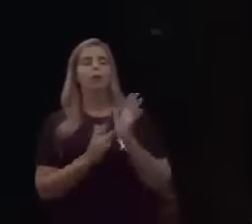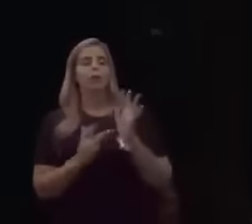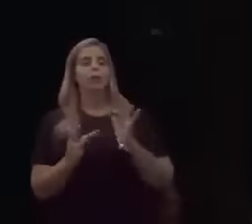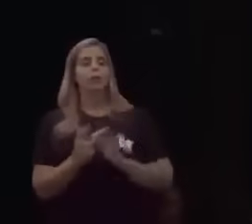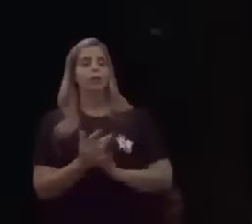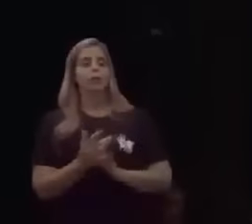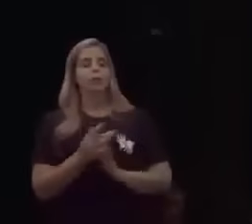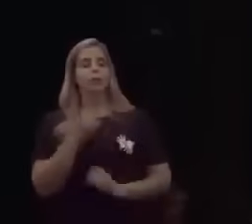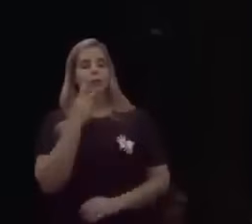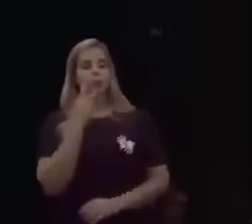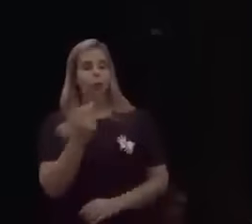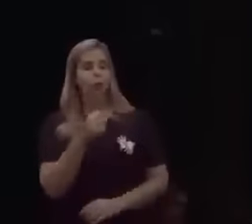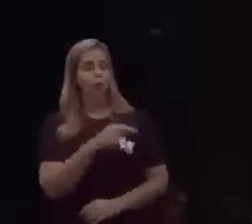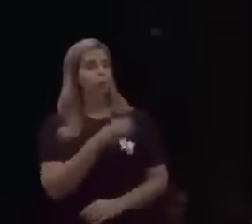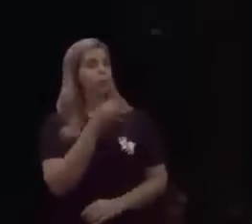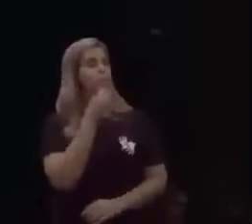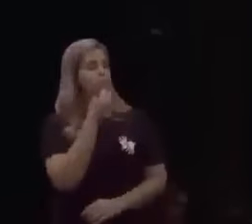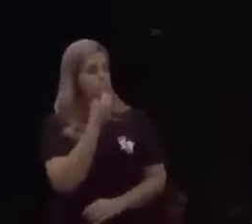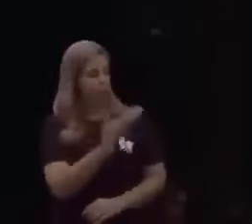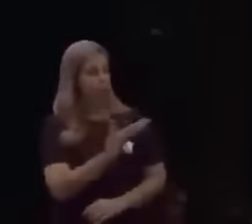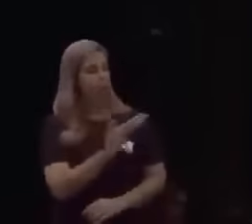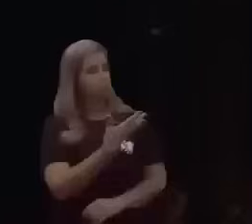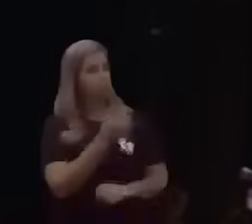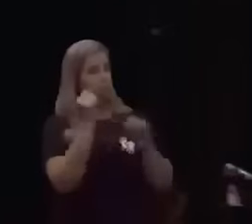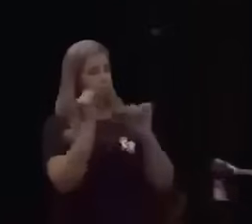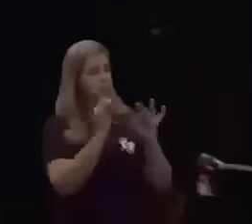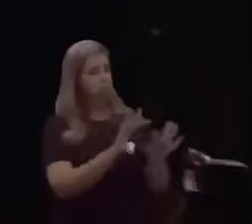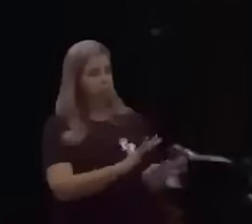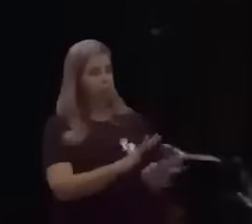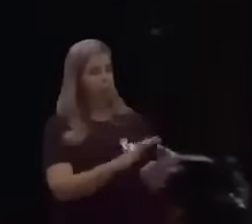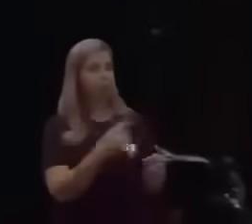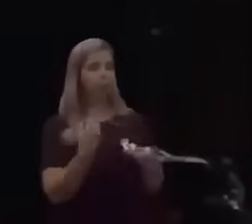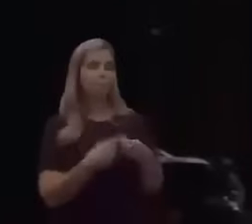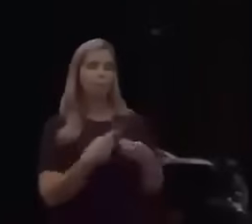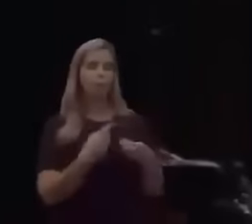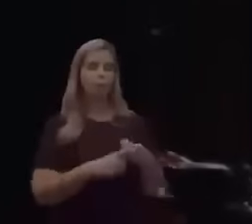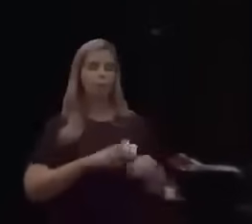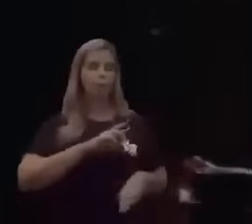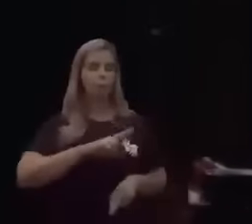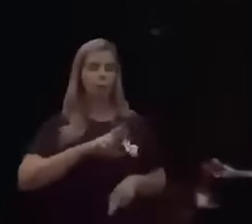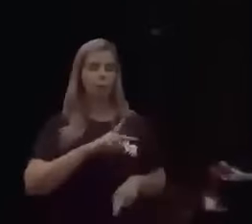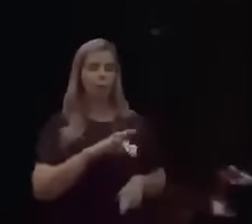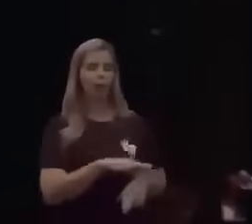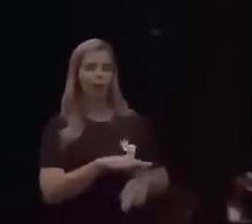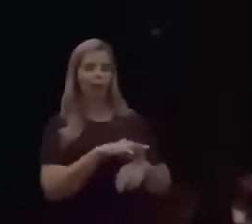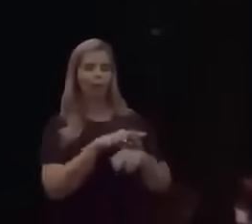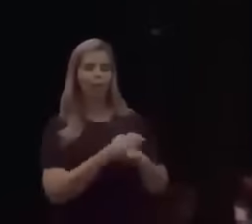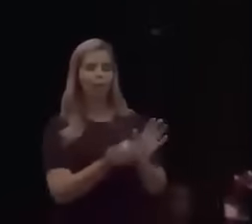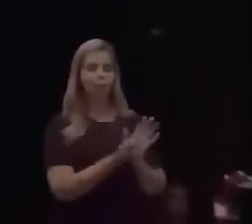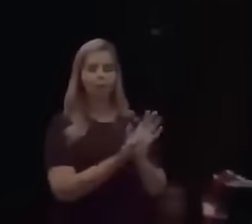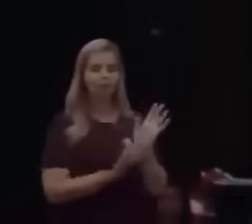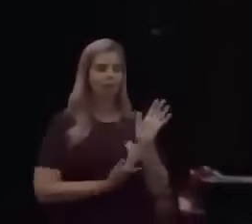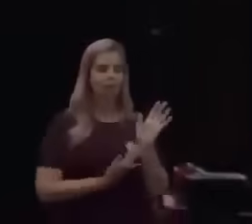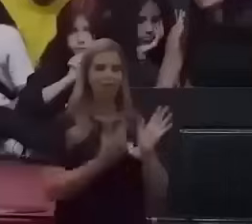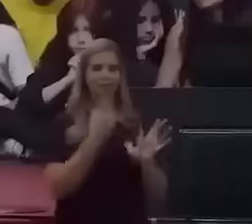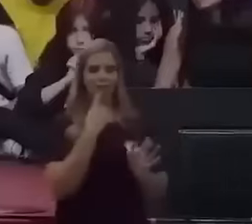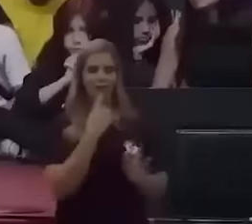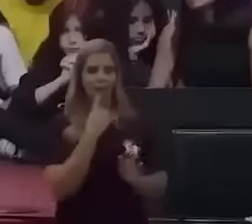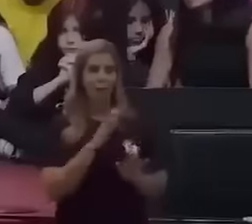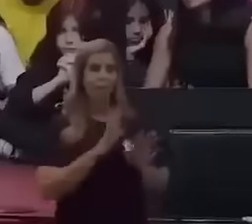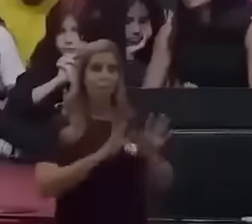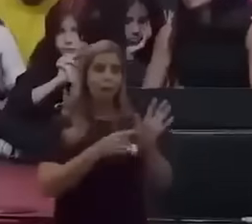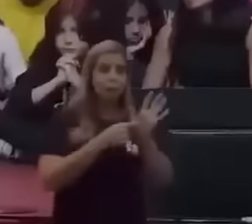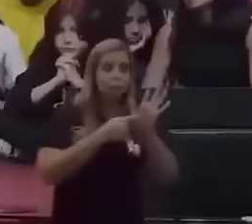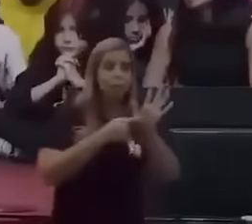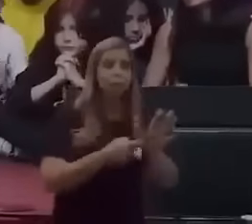és, Pedro, porque não foi carne e sangue quem te revelaram, mas o meu Pai que está nos céus.